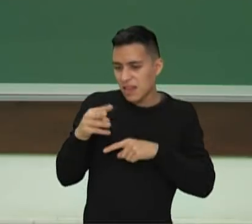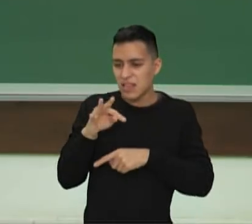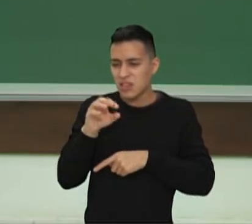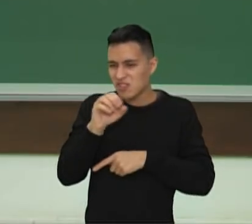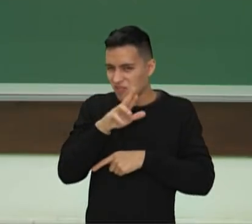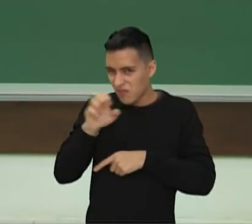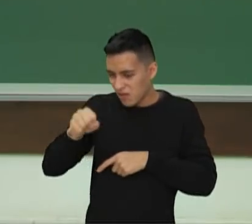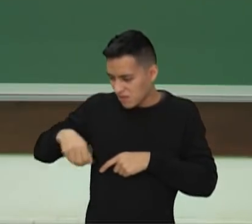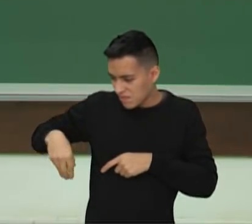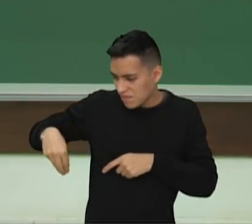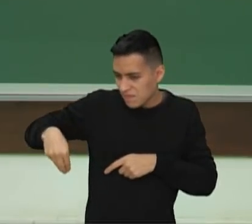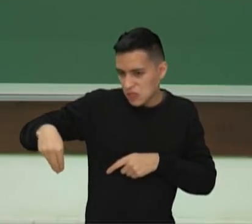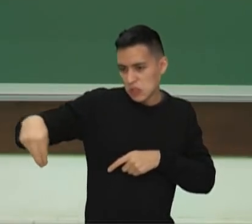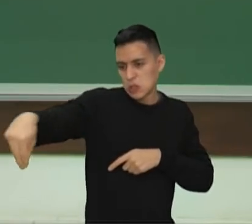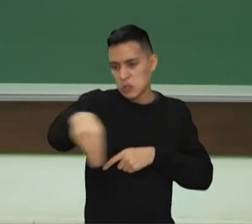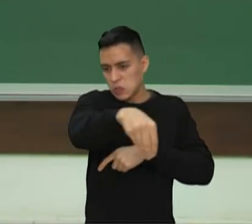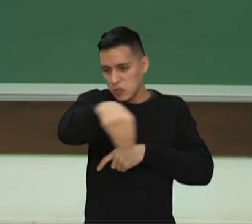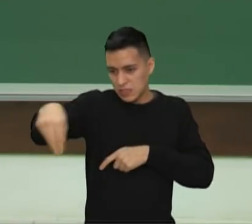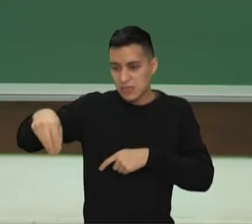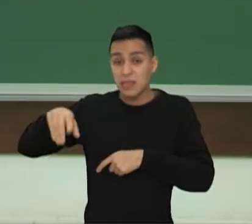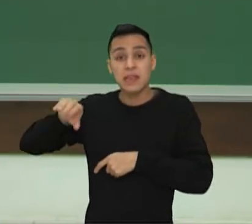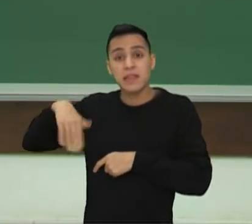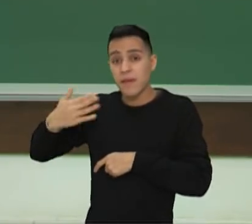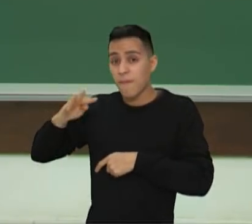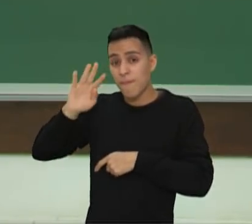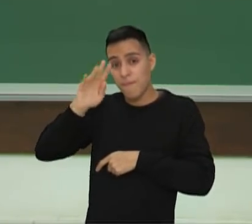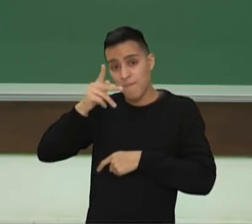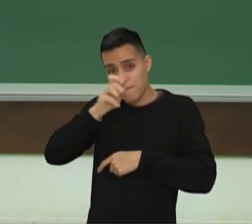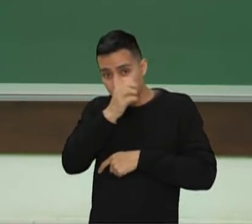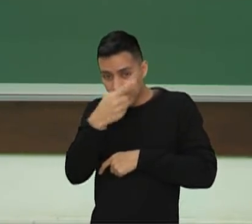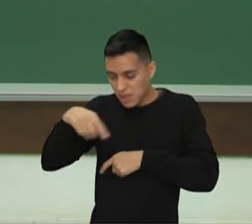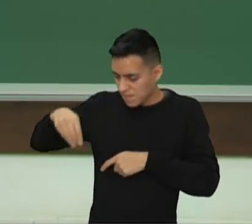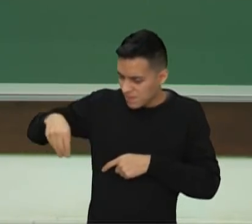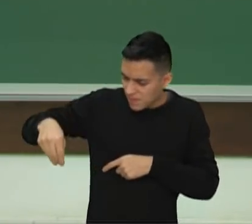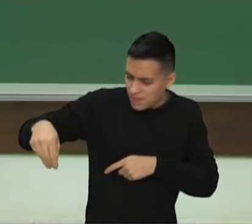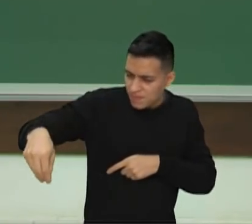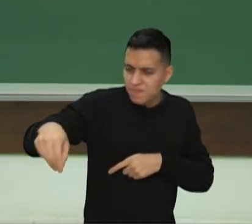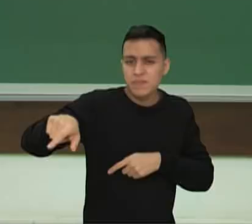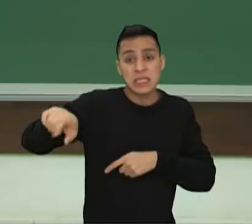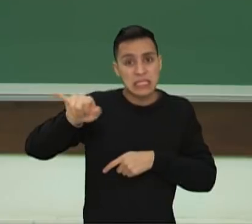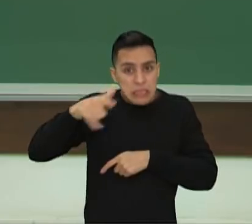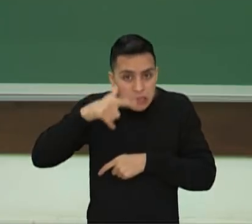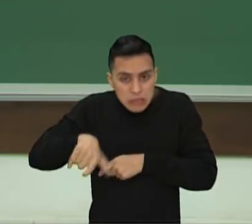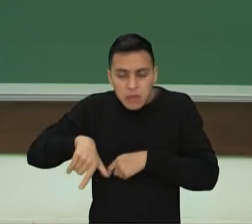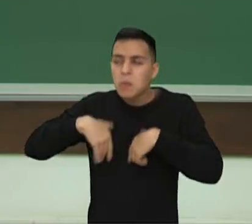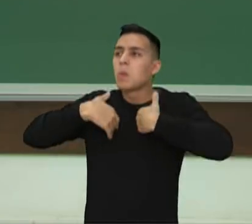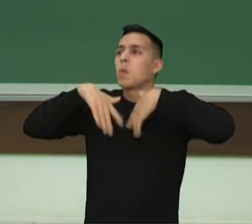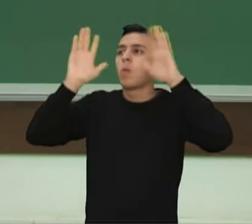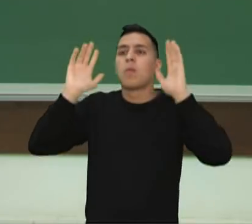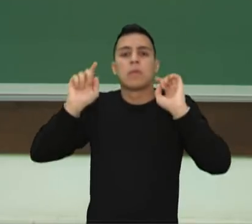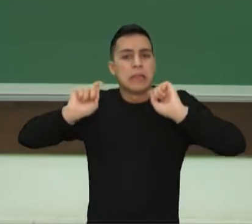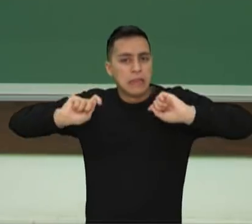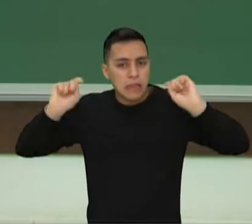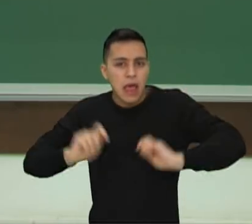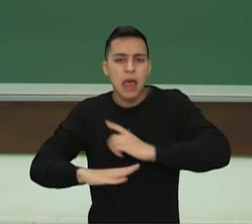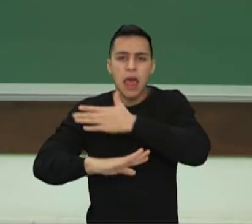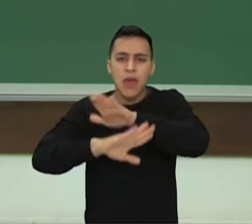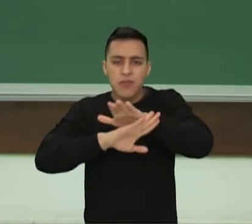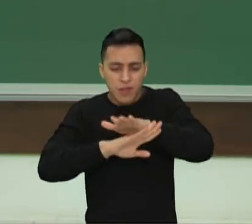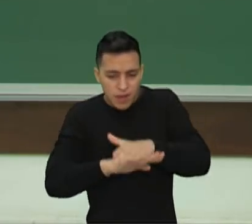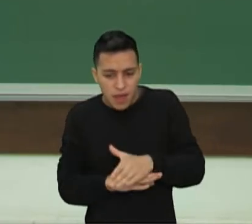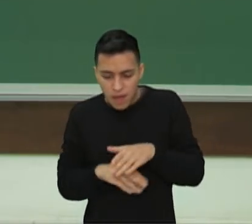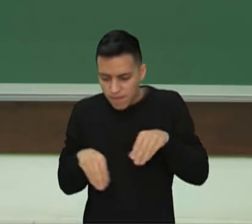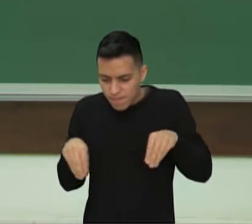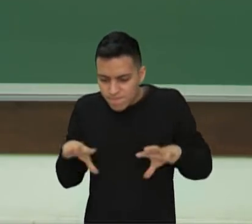Então, a promoção do peão vai te proporcionar no meio do seu jogo e você pode, né, dar uma boa subida com